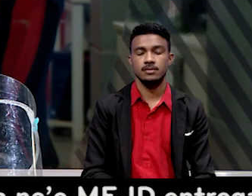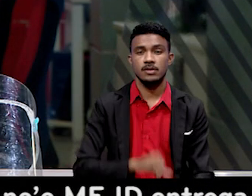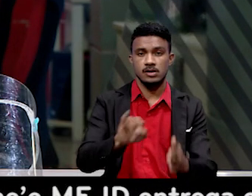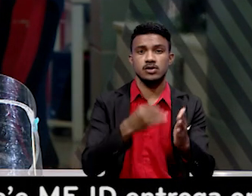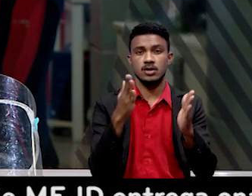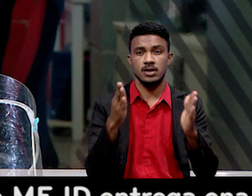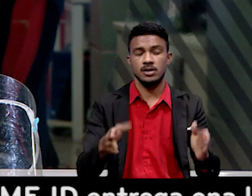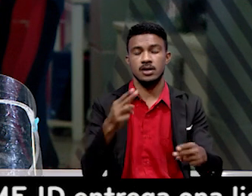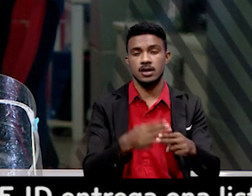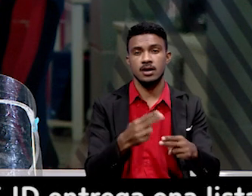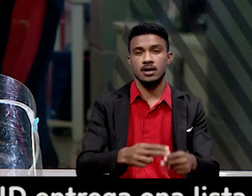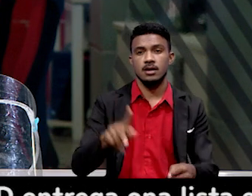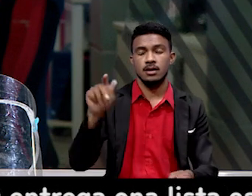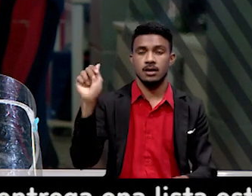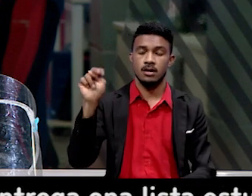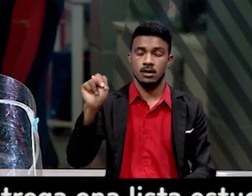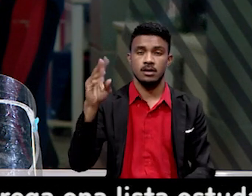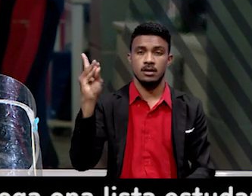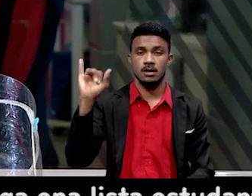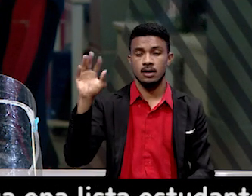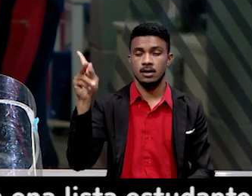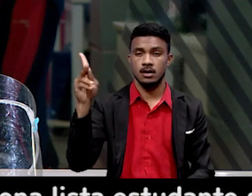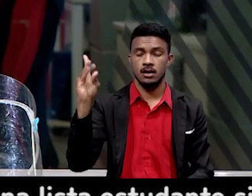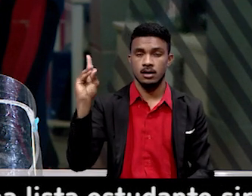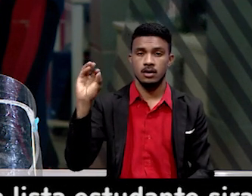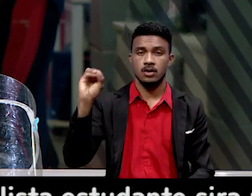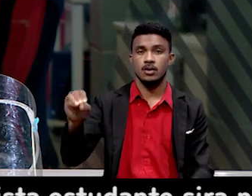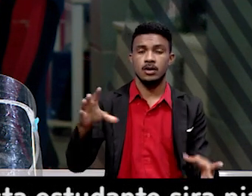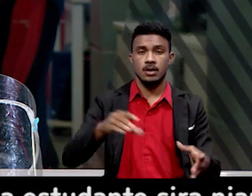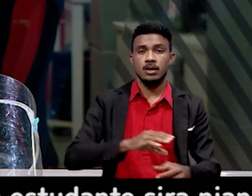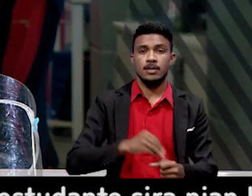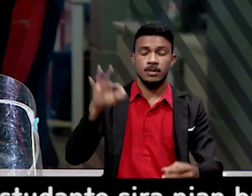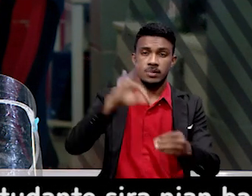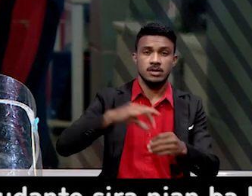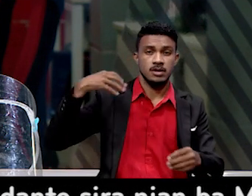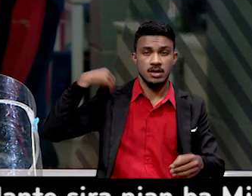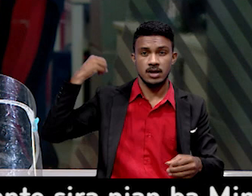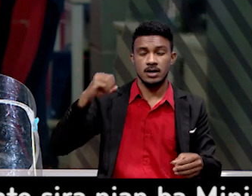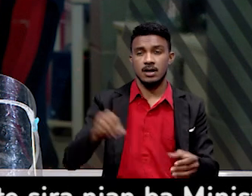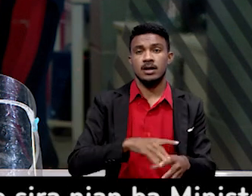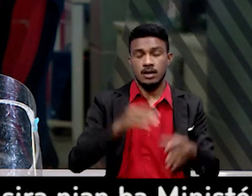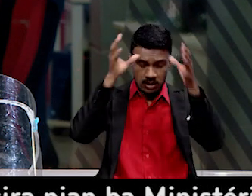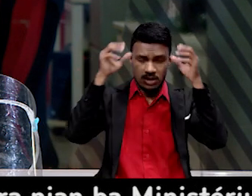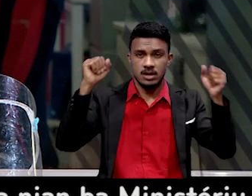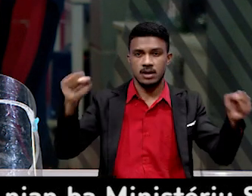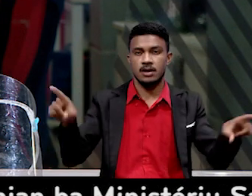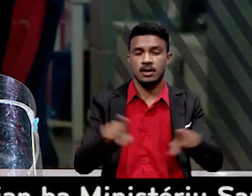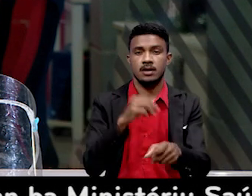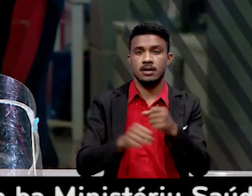Jornalista Cândido Alves, eleito no dar presidente Timor-Leste Presidio, período Rihundua Rua Noloresin Ida, Tori Rihundua Rua Noloresin